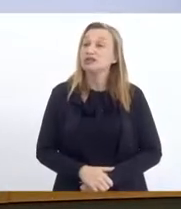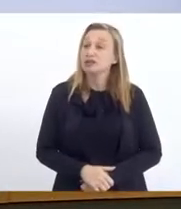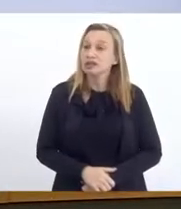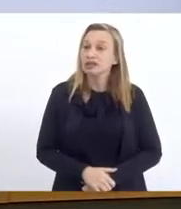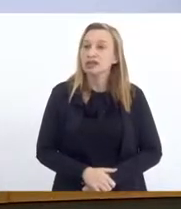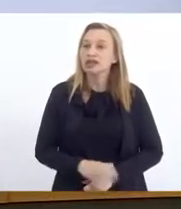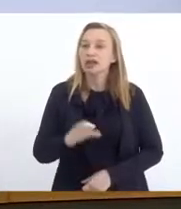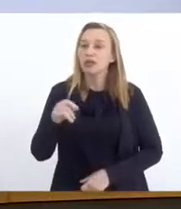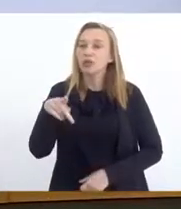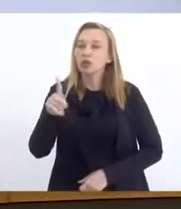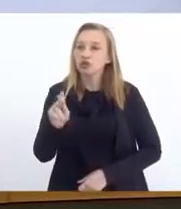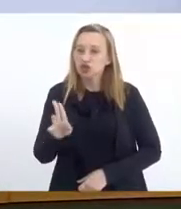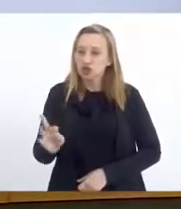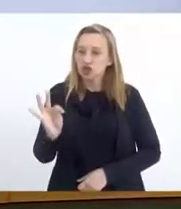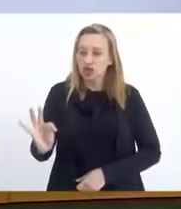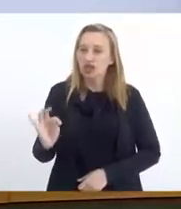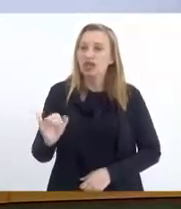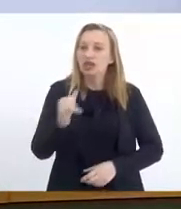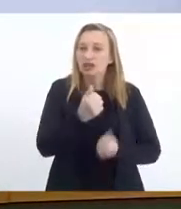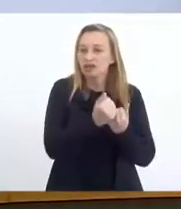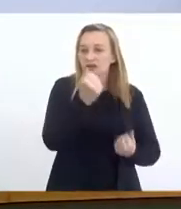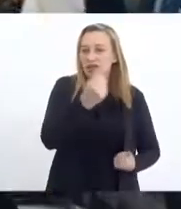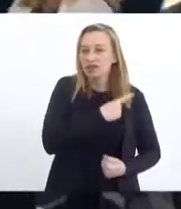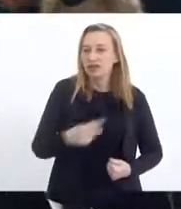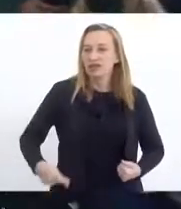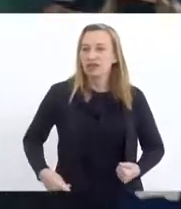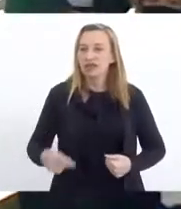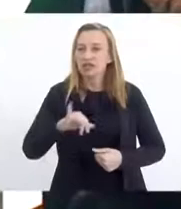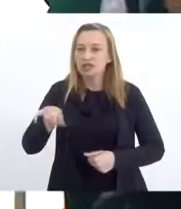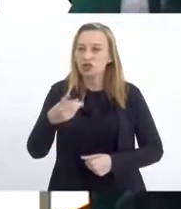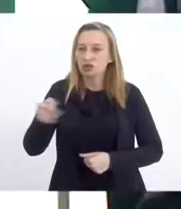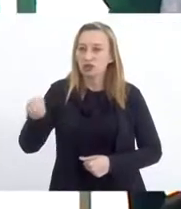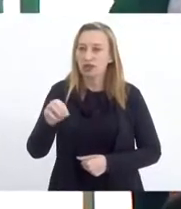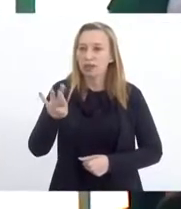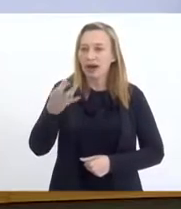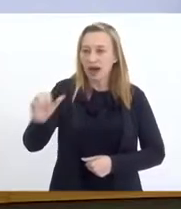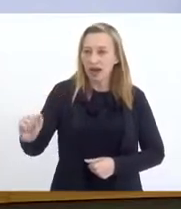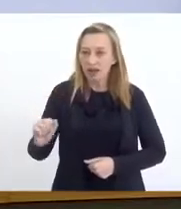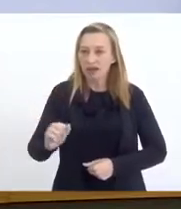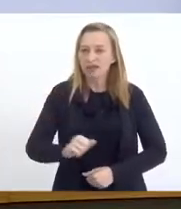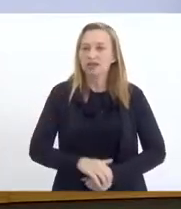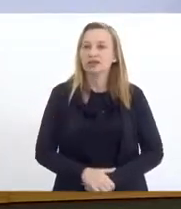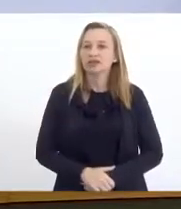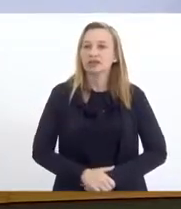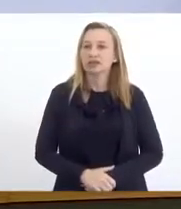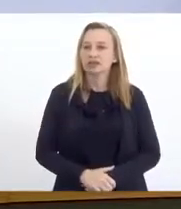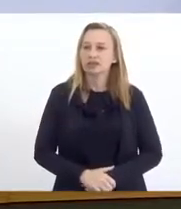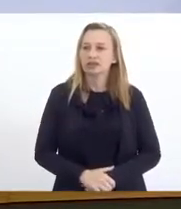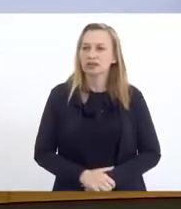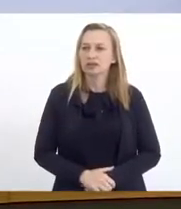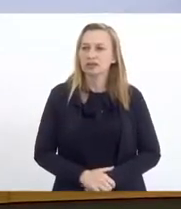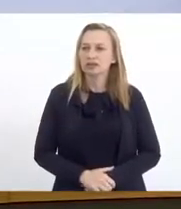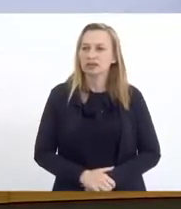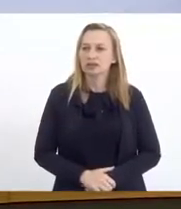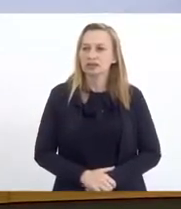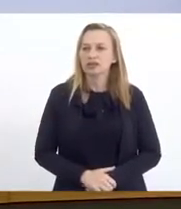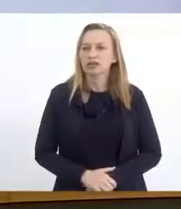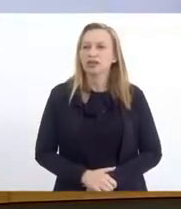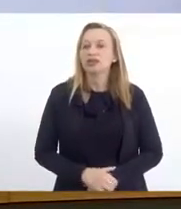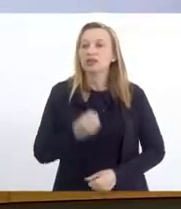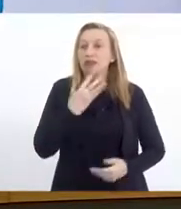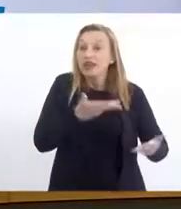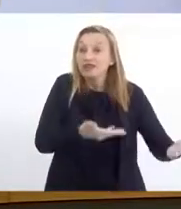Carla Caputi, vice-prefeita de São João da Barra, representando a prefeita de São João da Barra, Carla Machado.